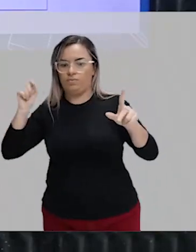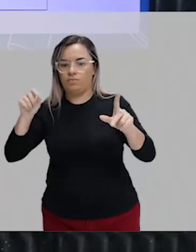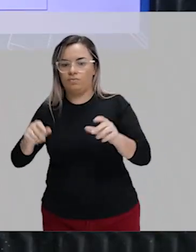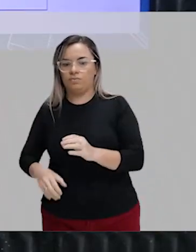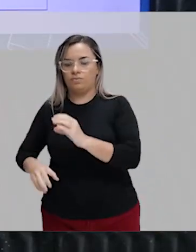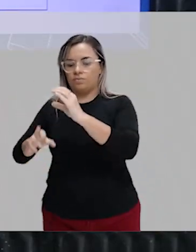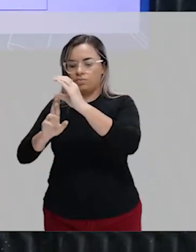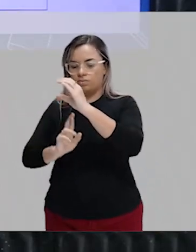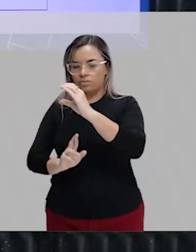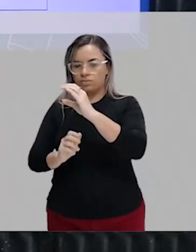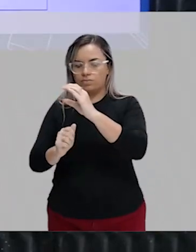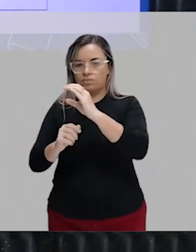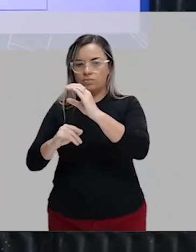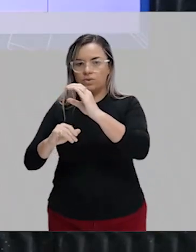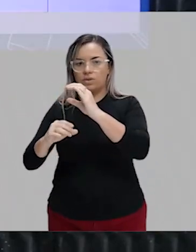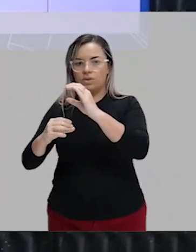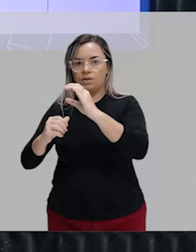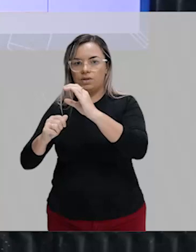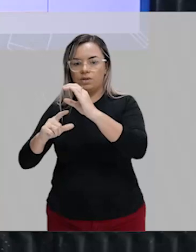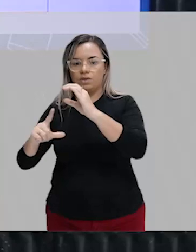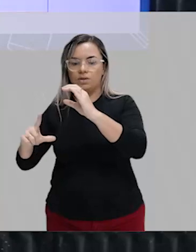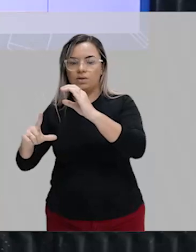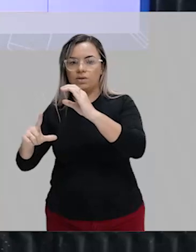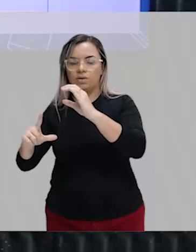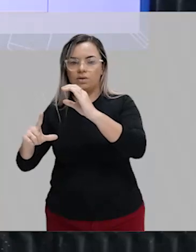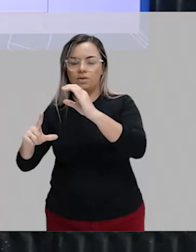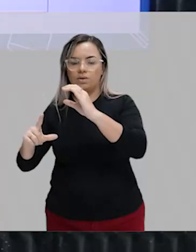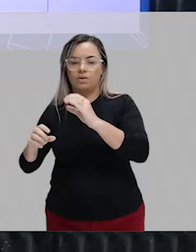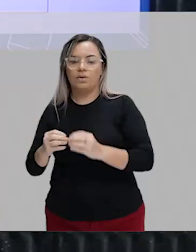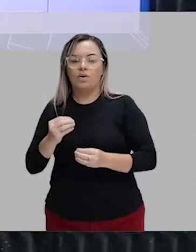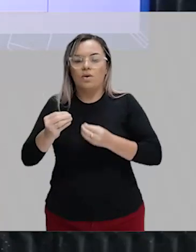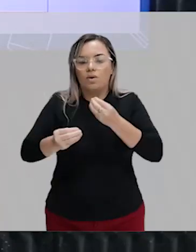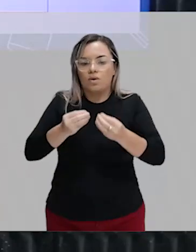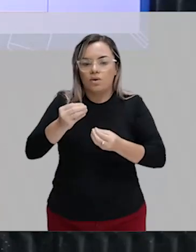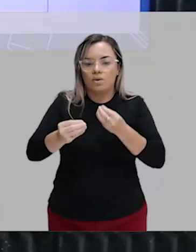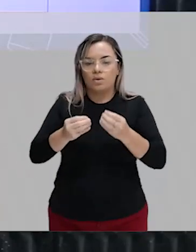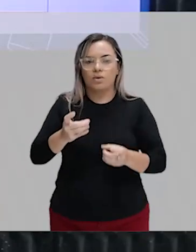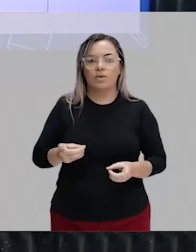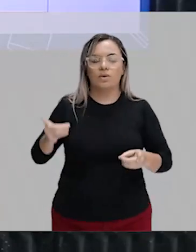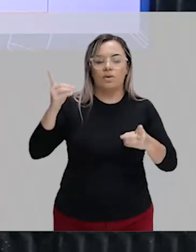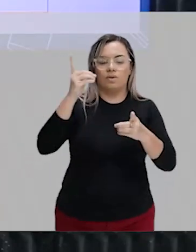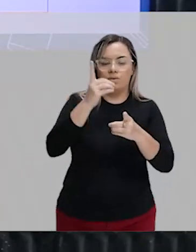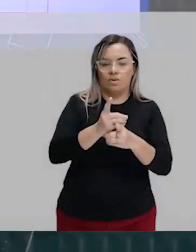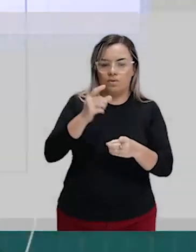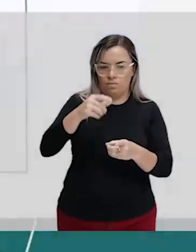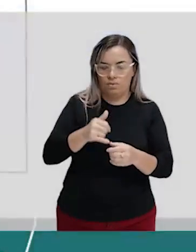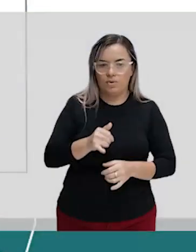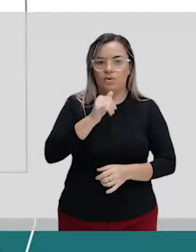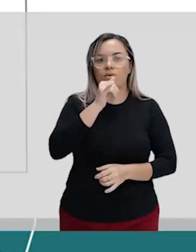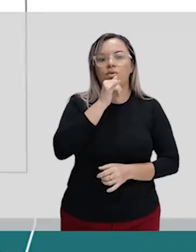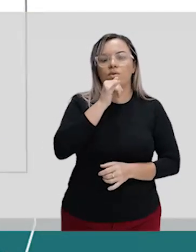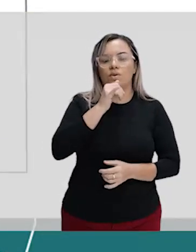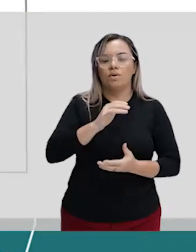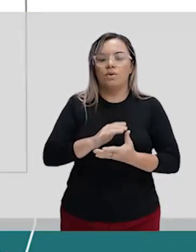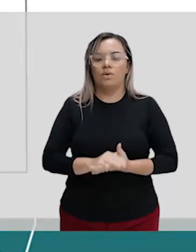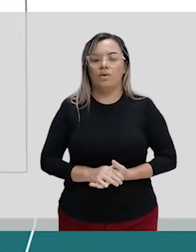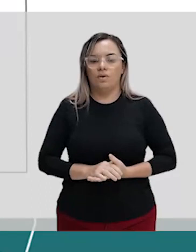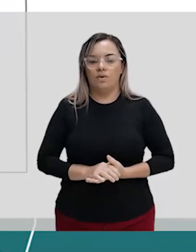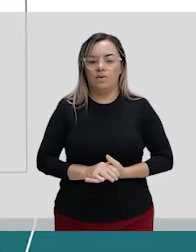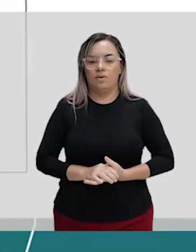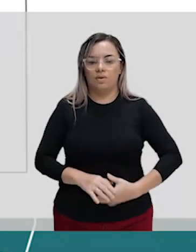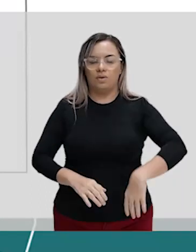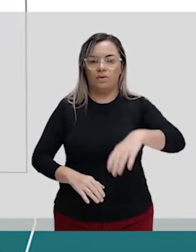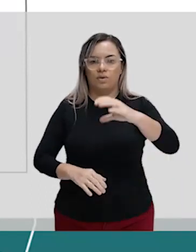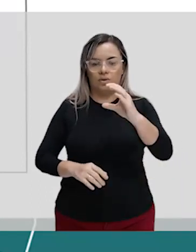os tipos de radicais que nós vamos encontrar nos aminoácidos, nós vamos encontrar, por exemplo, ó, se o radical for